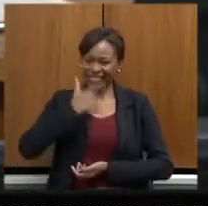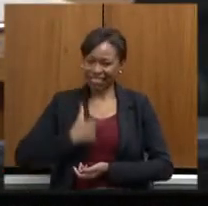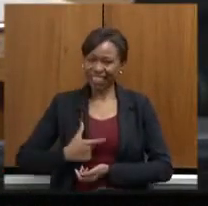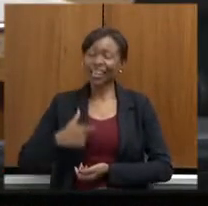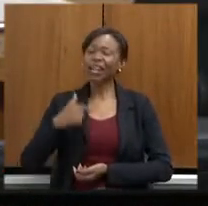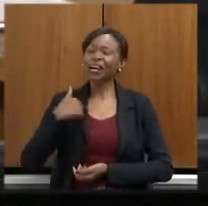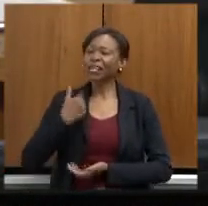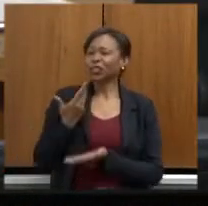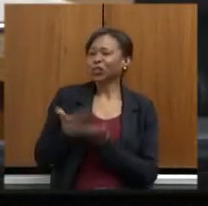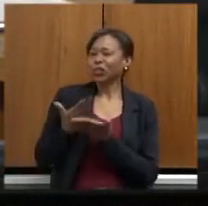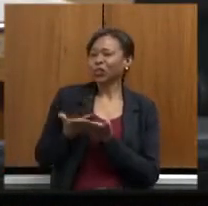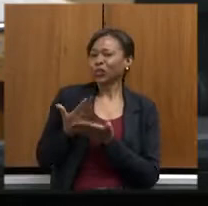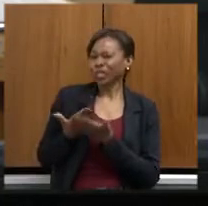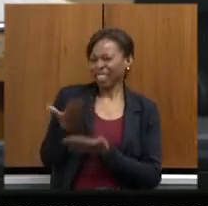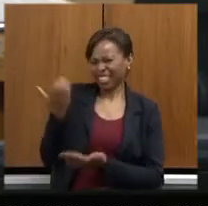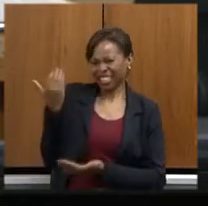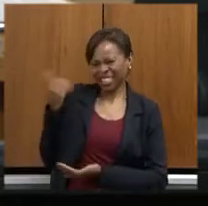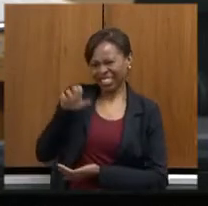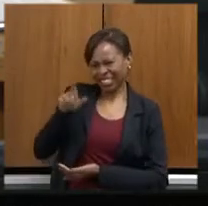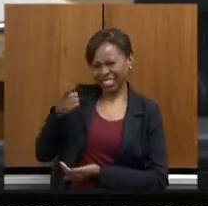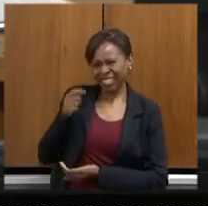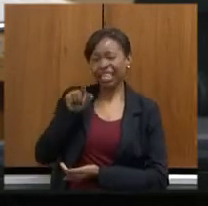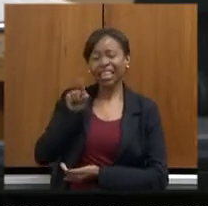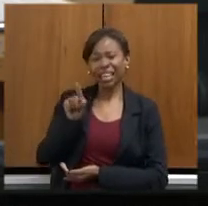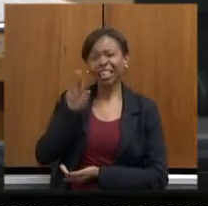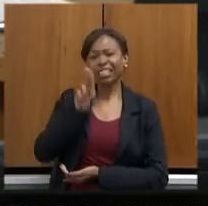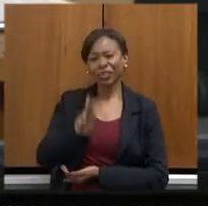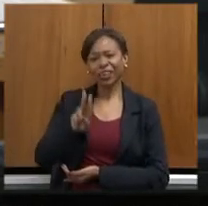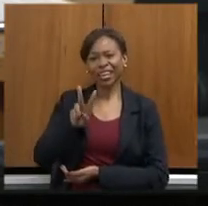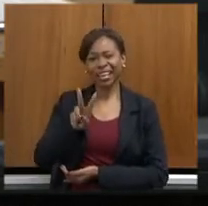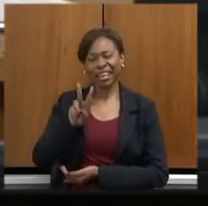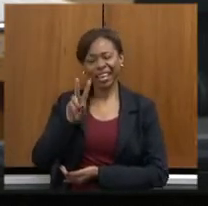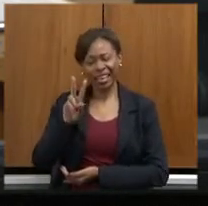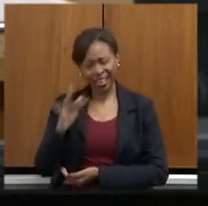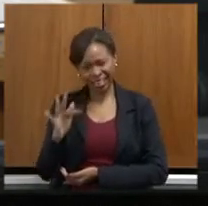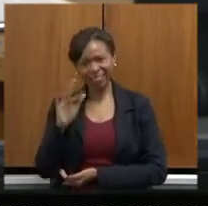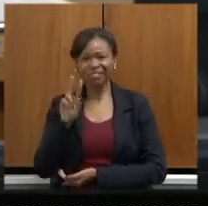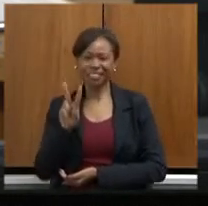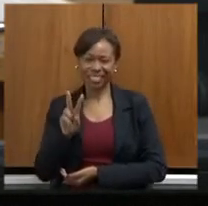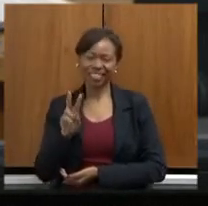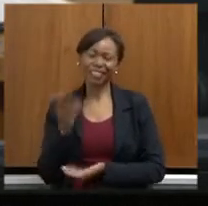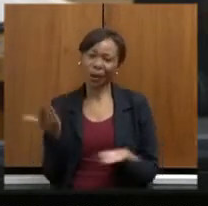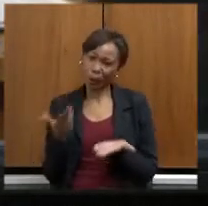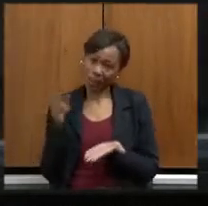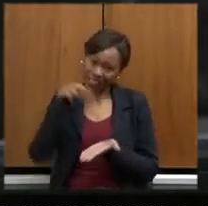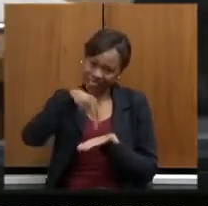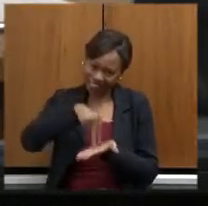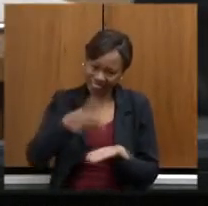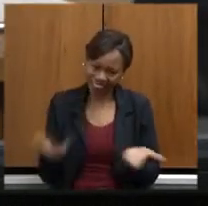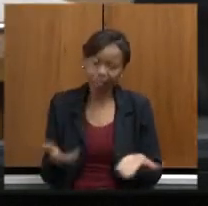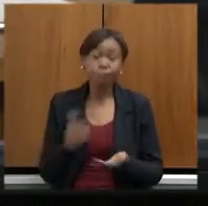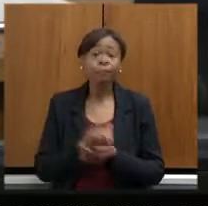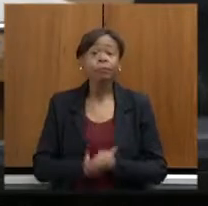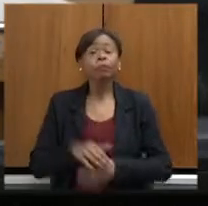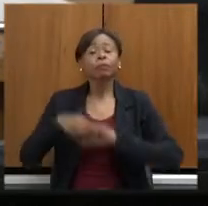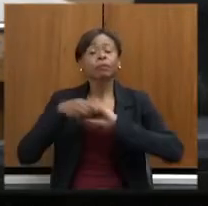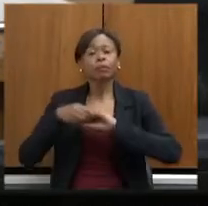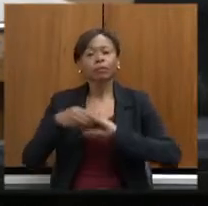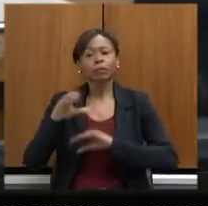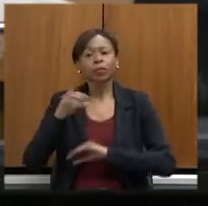na UFV lembro celular na época e tamo aqui né Eu queria cumprimentar o deputado Carlos Pimenta